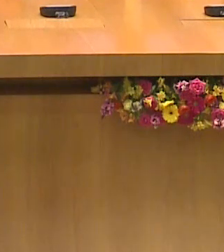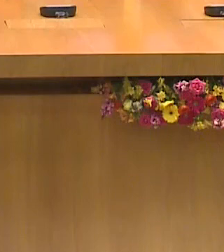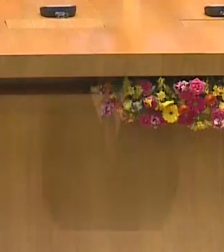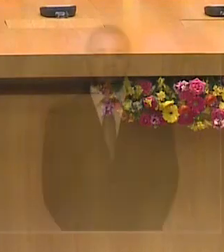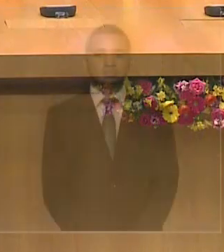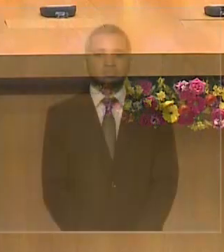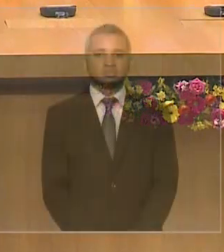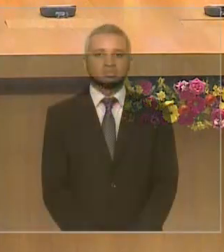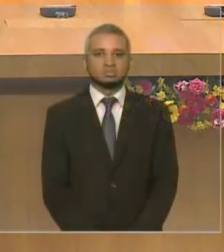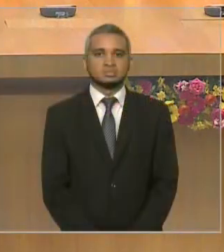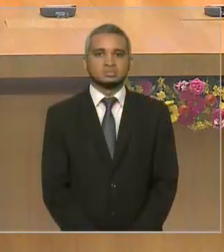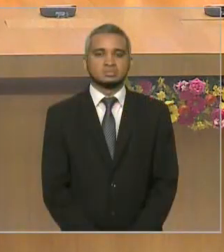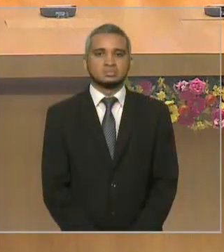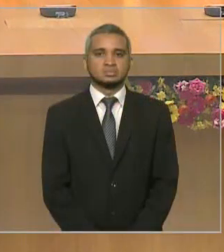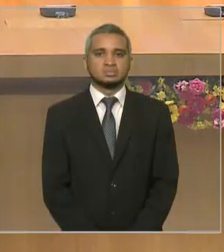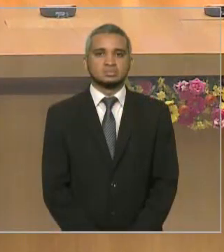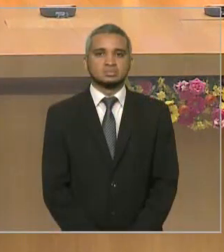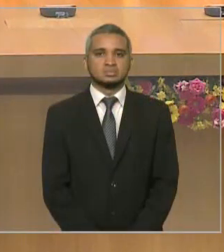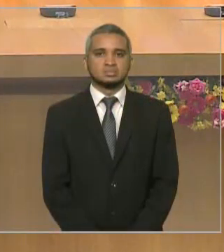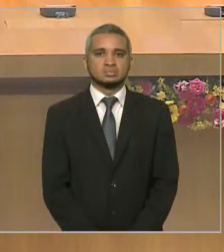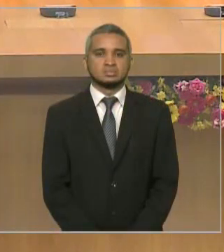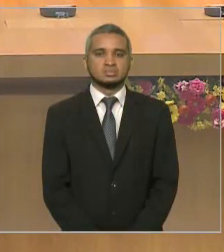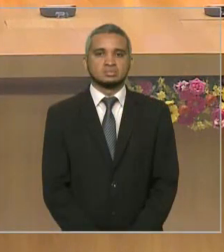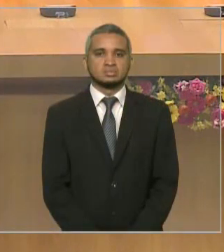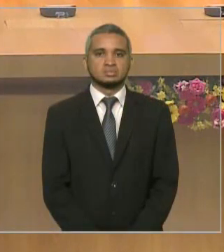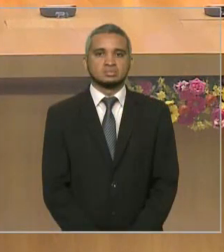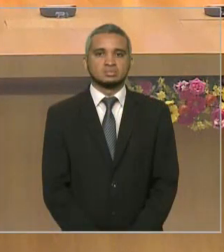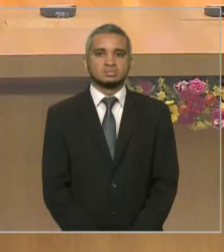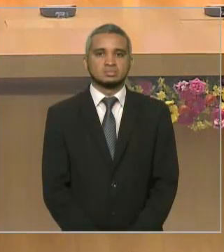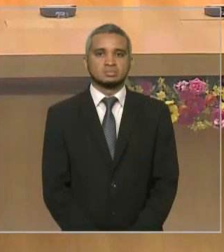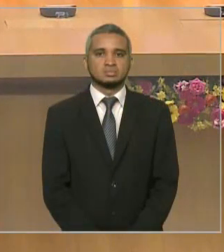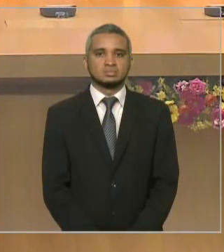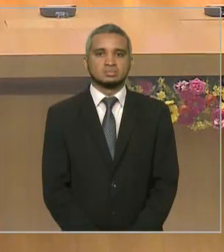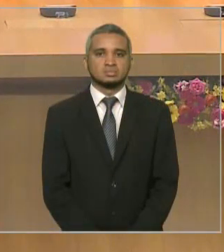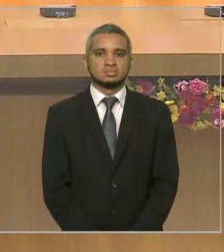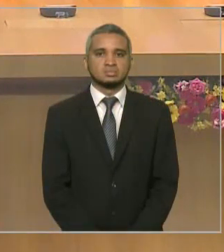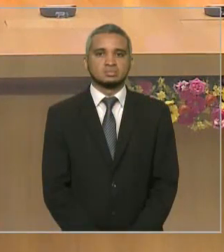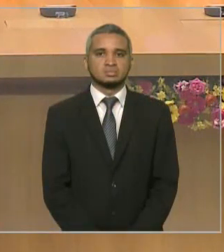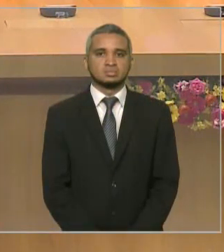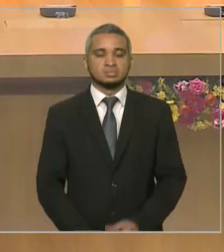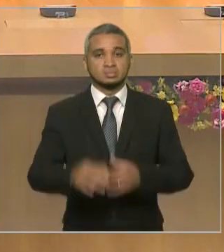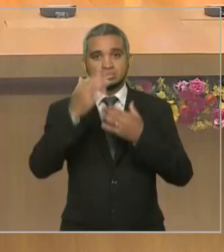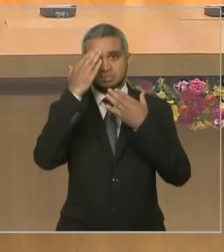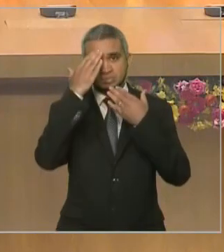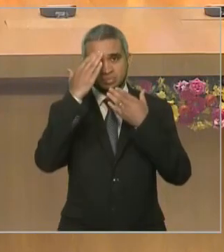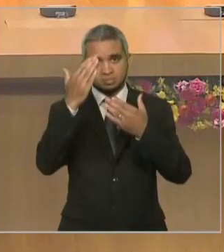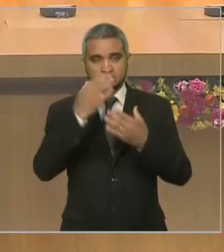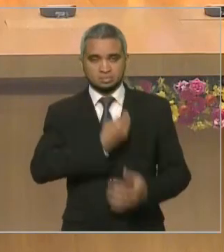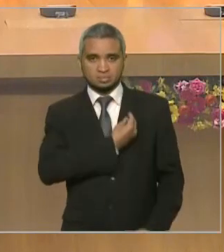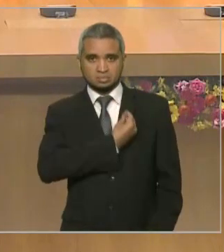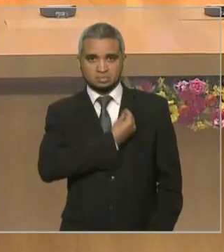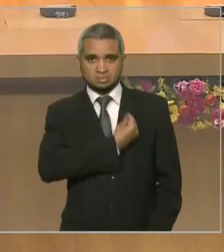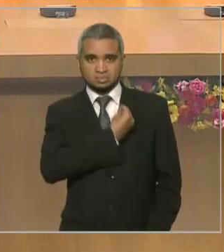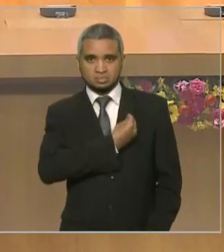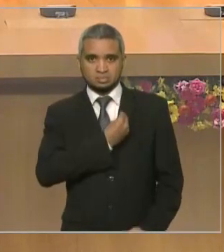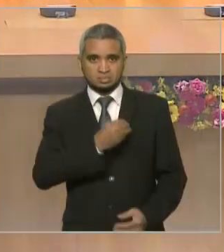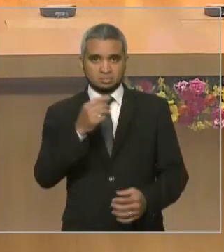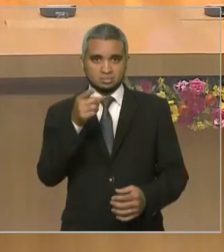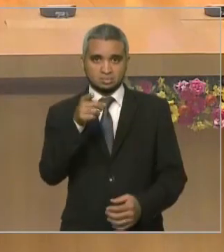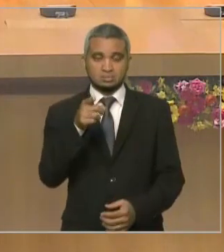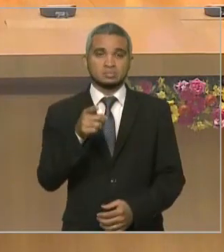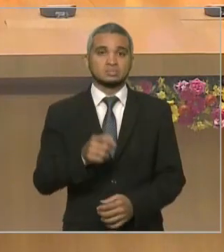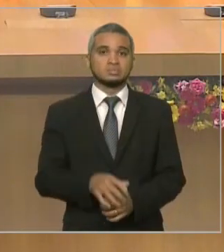Estado de Comunicação Social e Assuntos Políticos. Excelentíssimo senhor Fábio